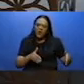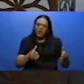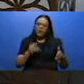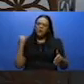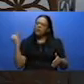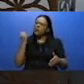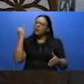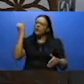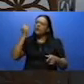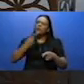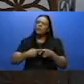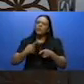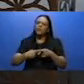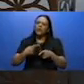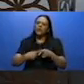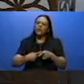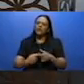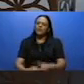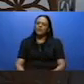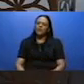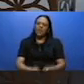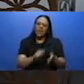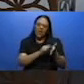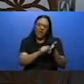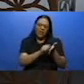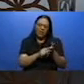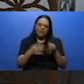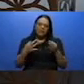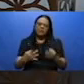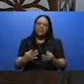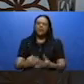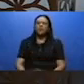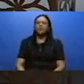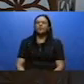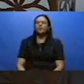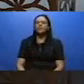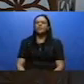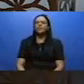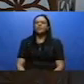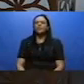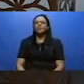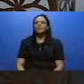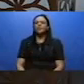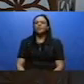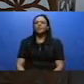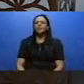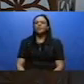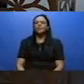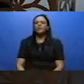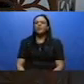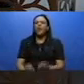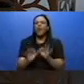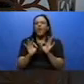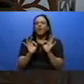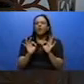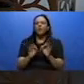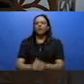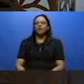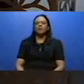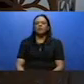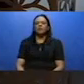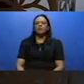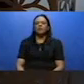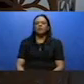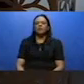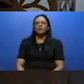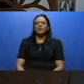um, ouve a resposta, anota bonitinho, depois você pergunta para o outro, anota a resposta, com bastante capricho, tá bom? E depois, no